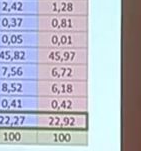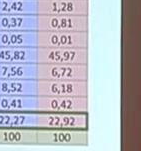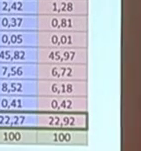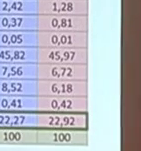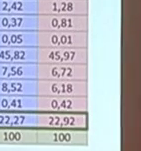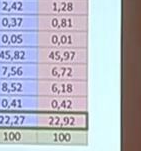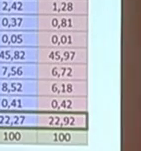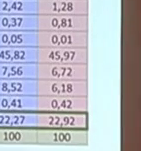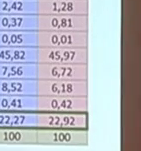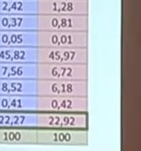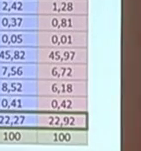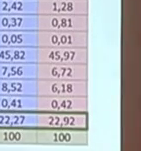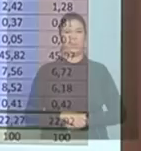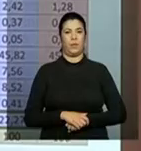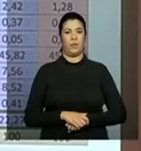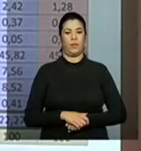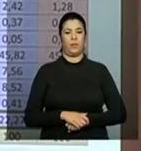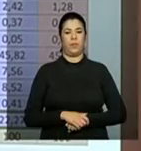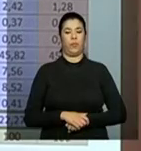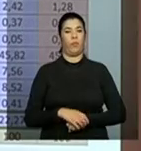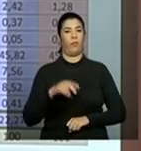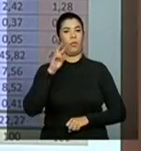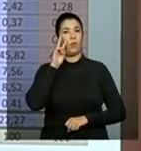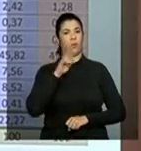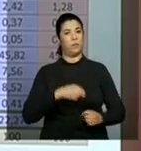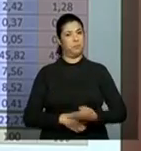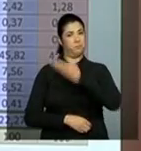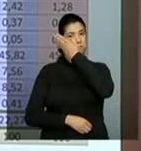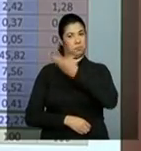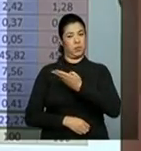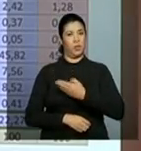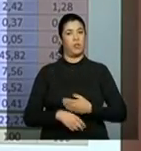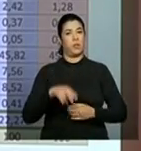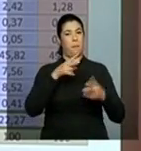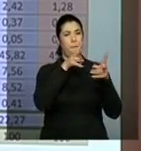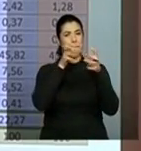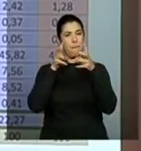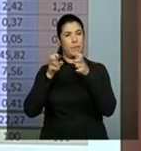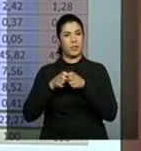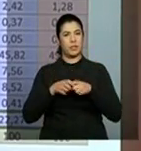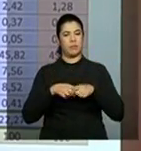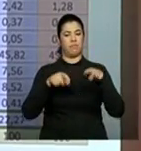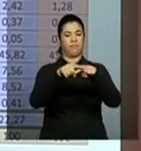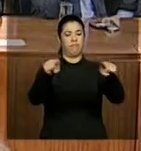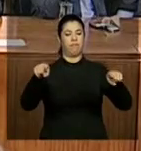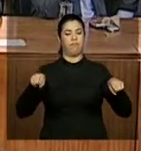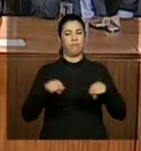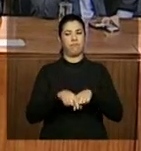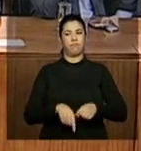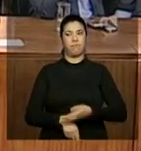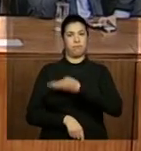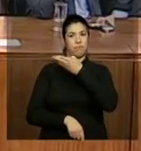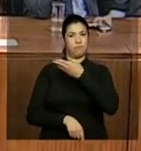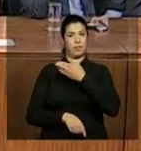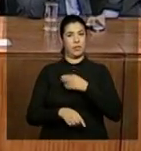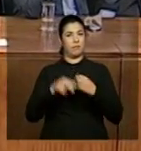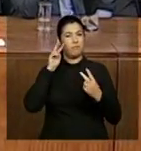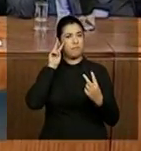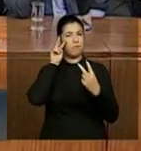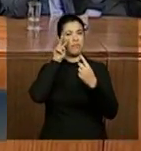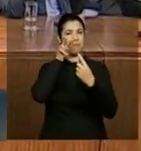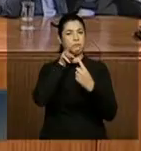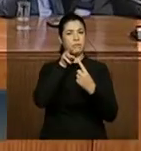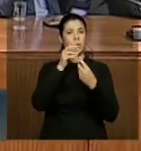vezes a área desmatada. Nós costumamos olhar isso aqui tudo na perspectiva do desmatamento. E esse